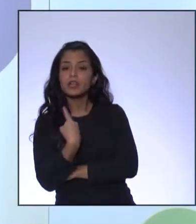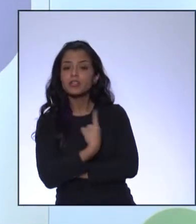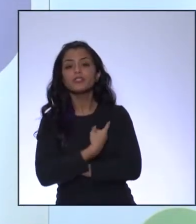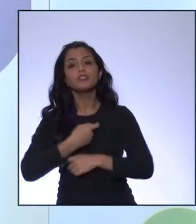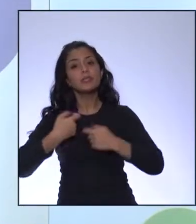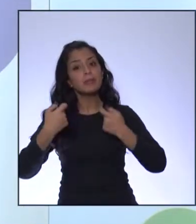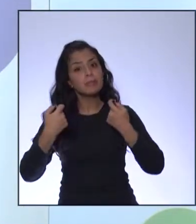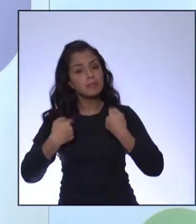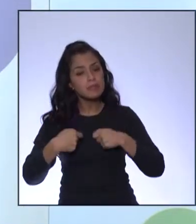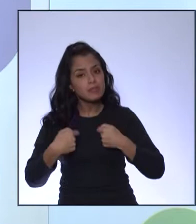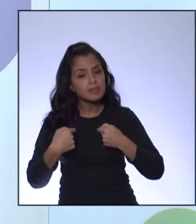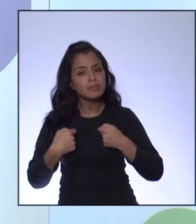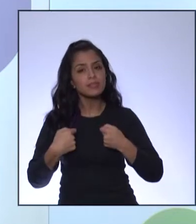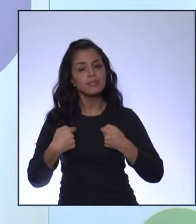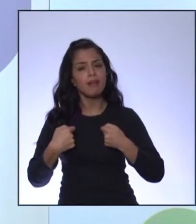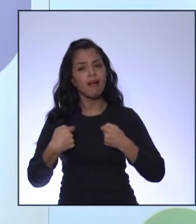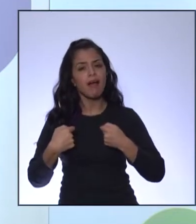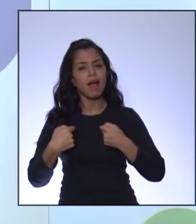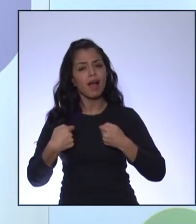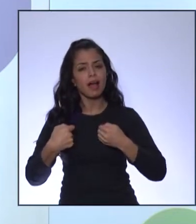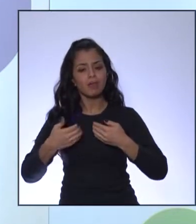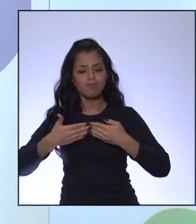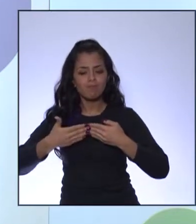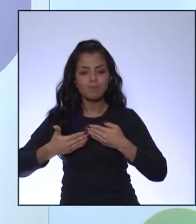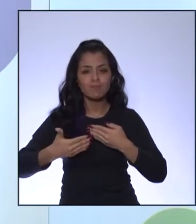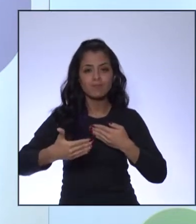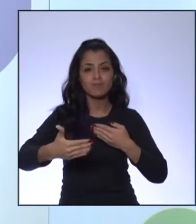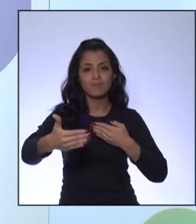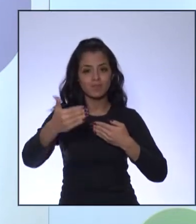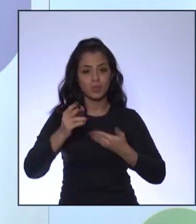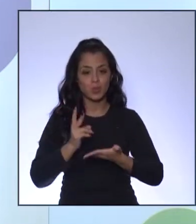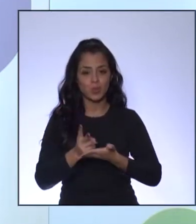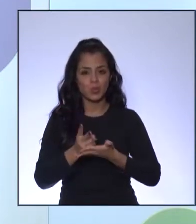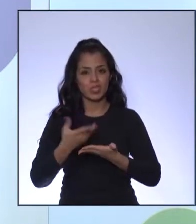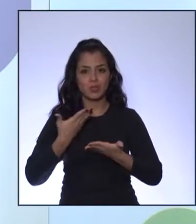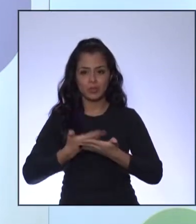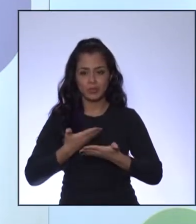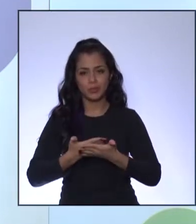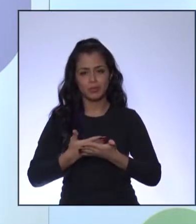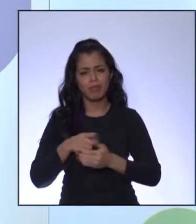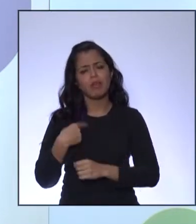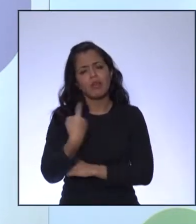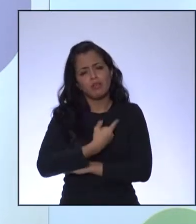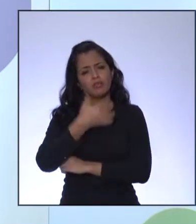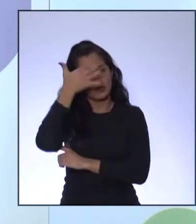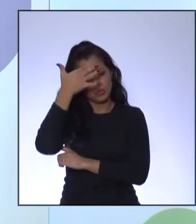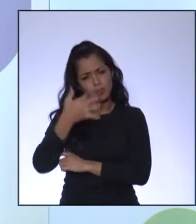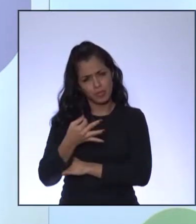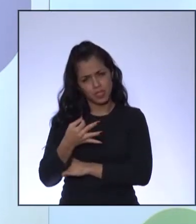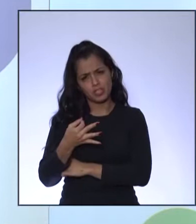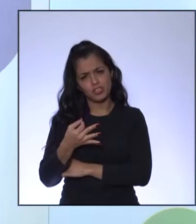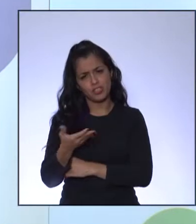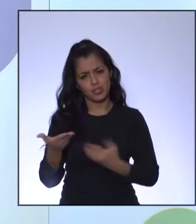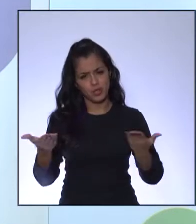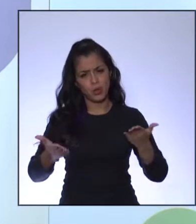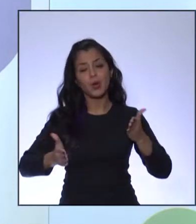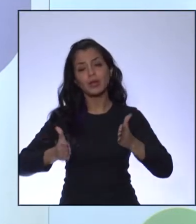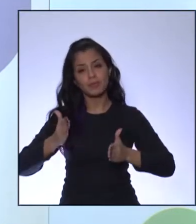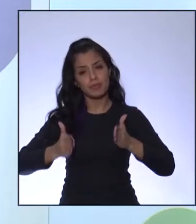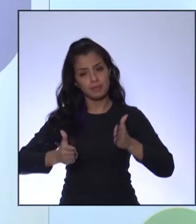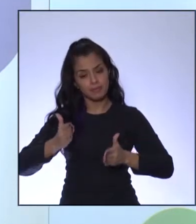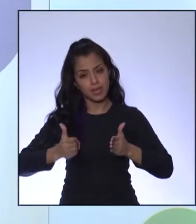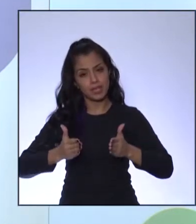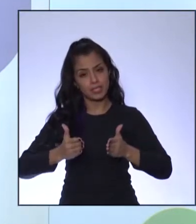a olhar a continuidade dos estudos. A gente sabe que a fase que vocês estão, que é a última etapa do